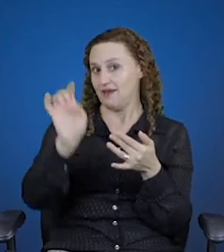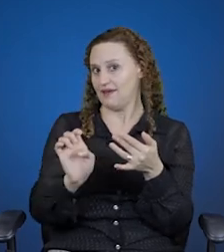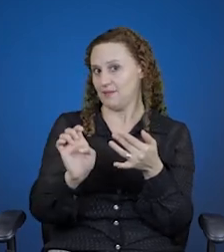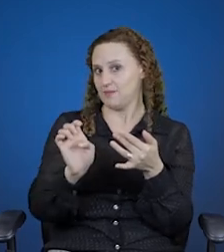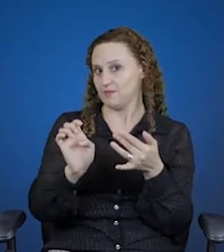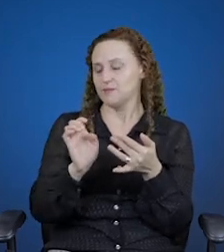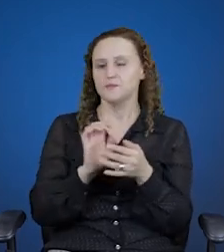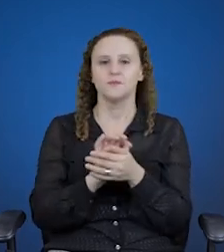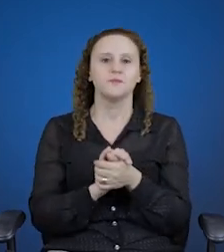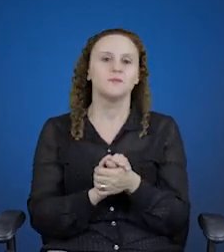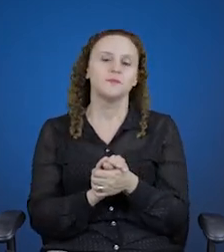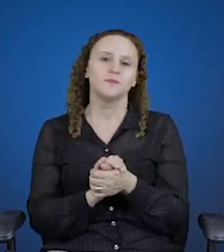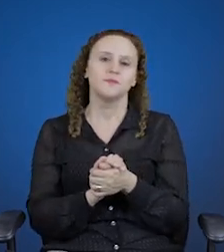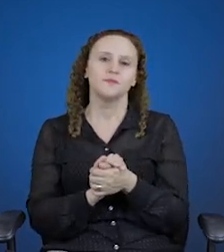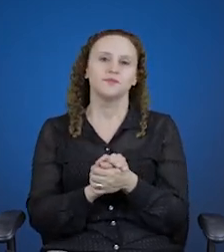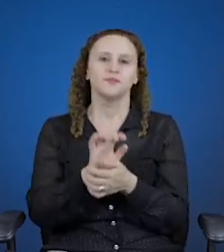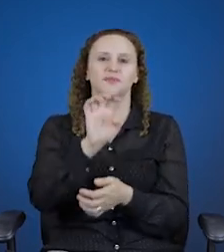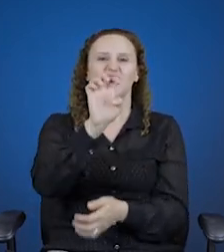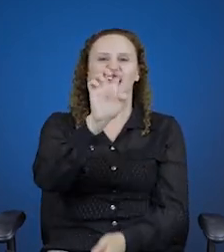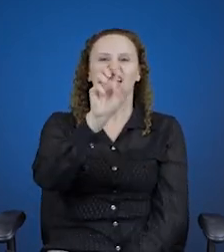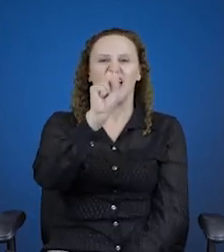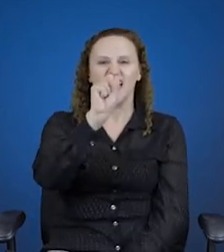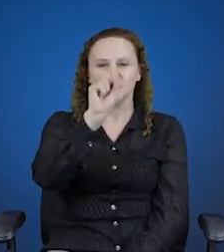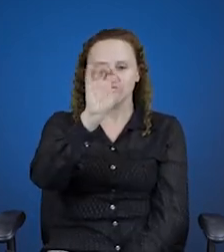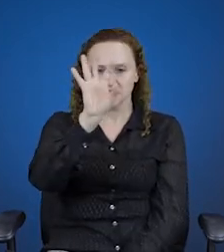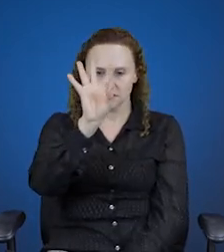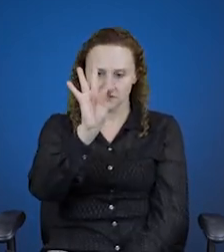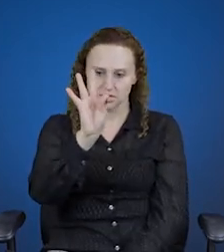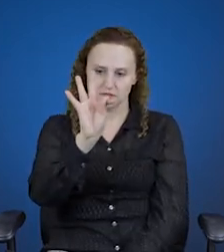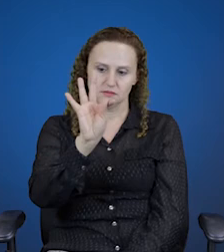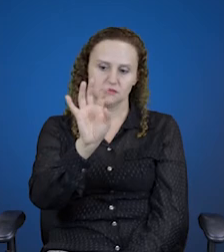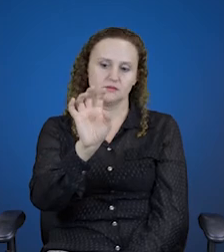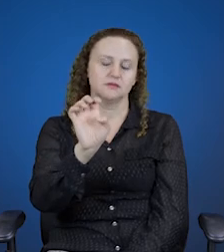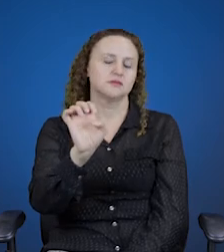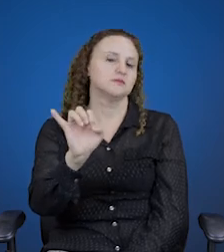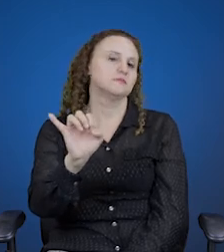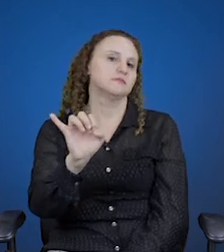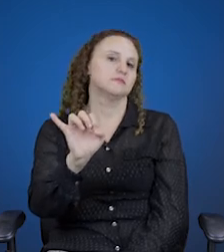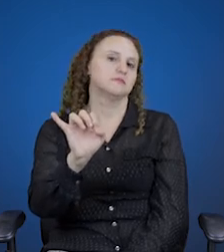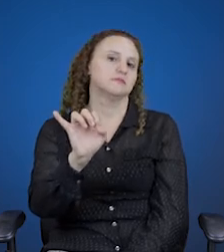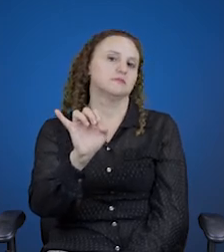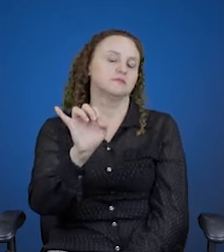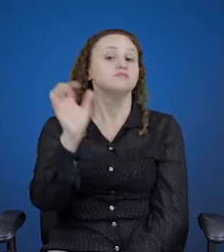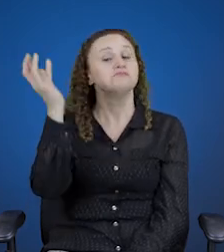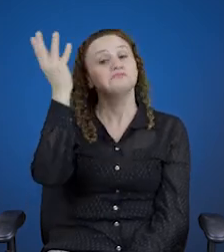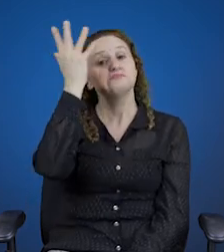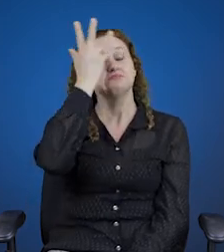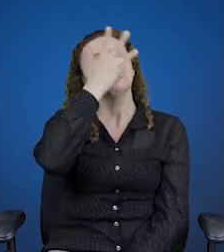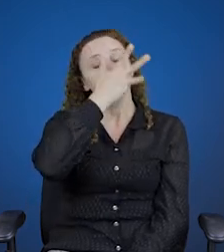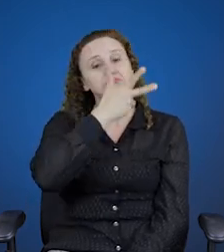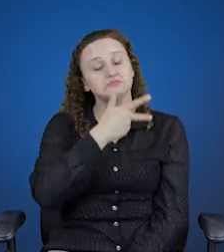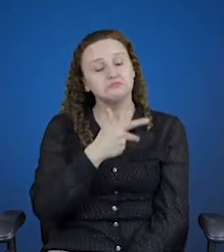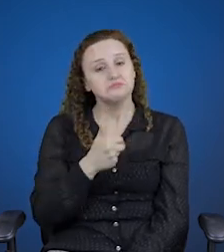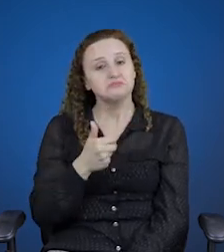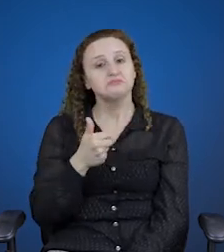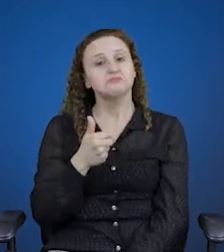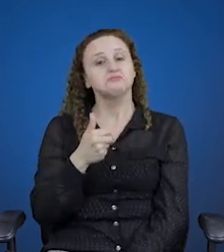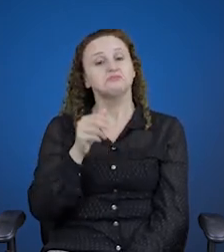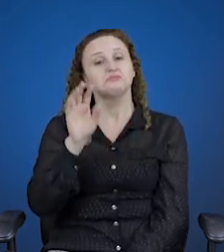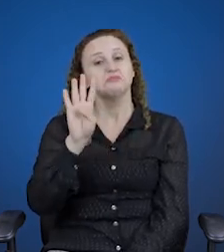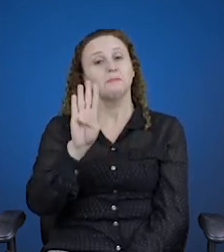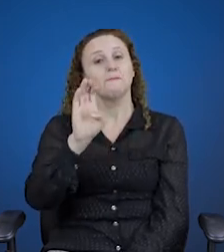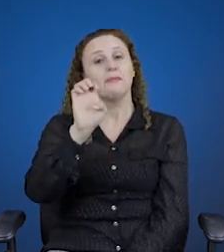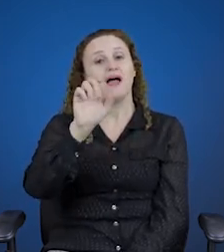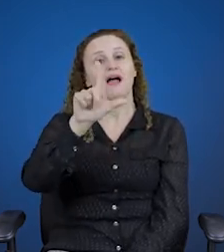és ela é se bonita é